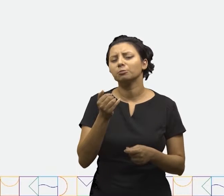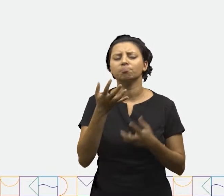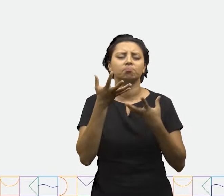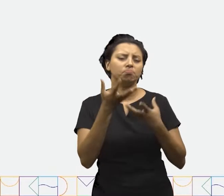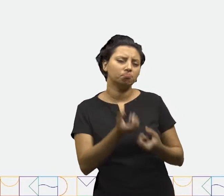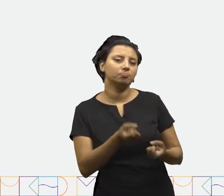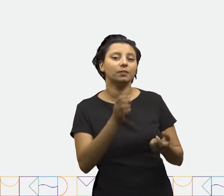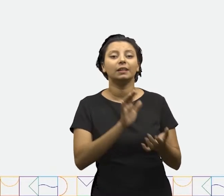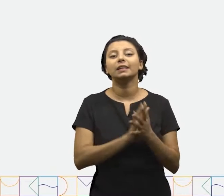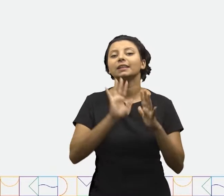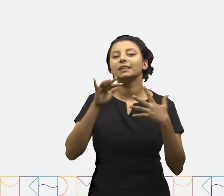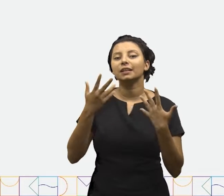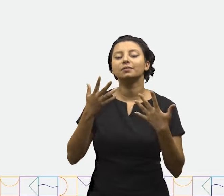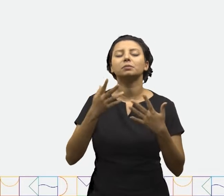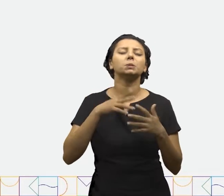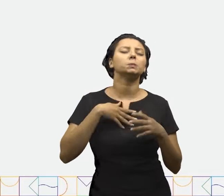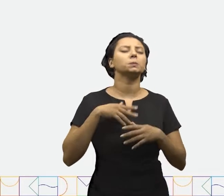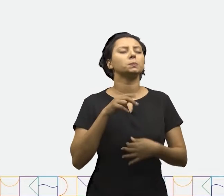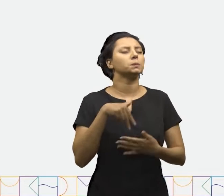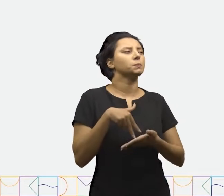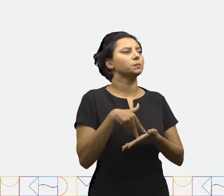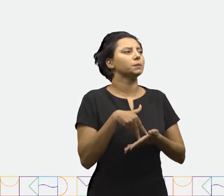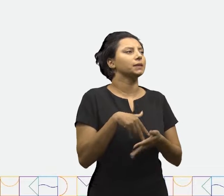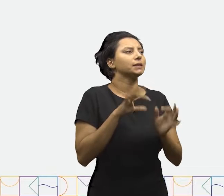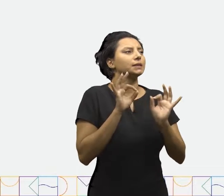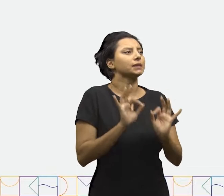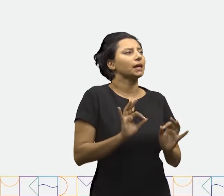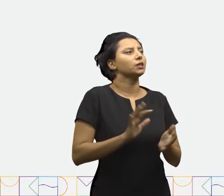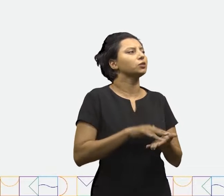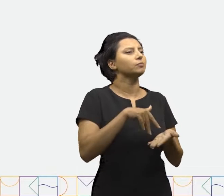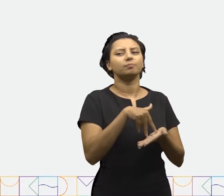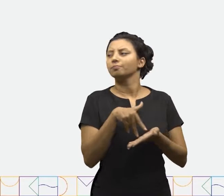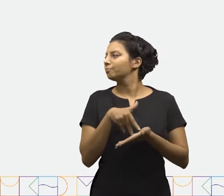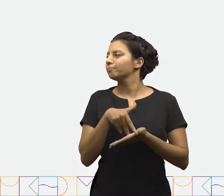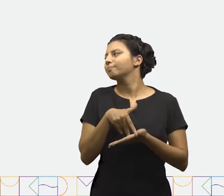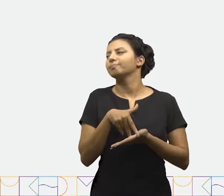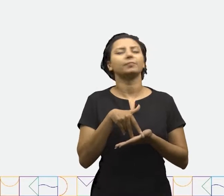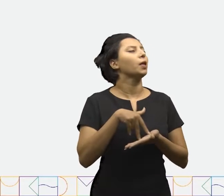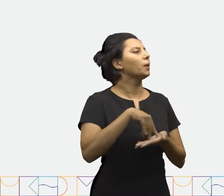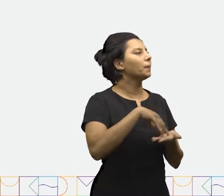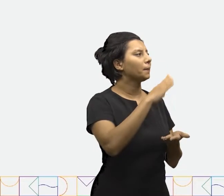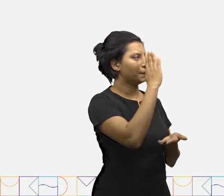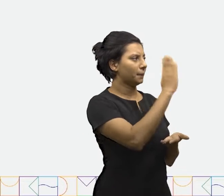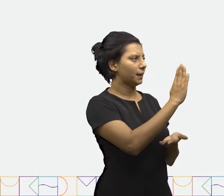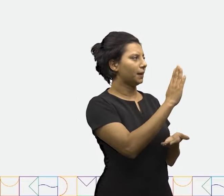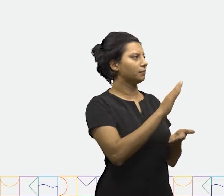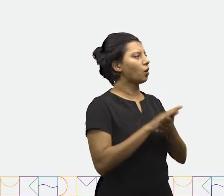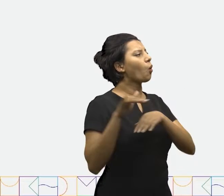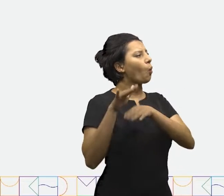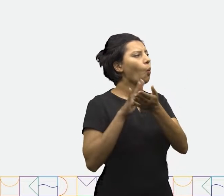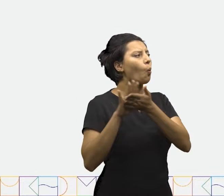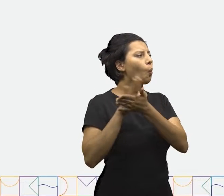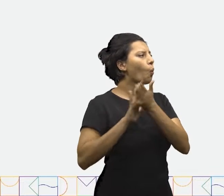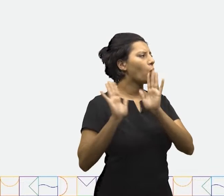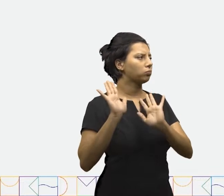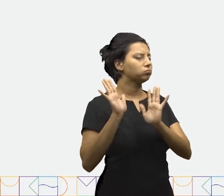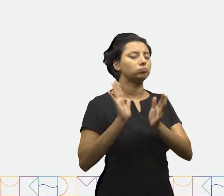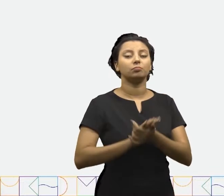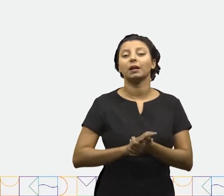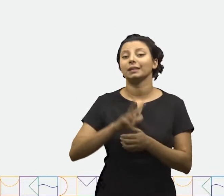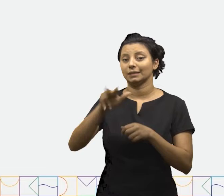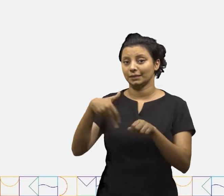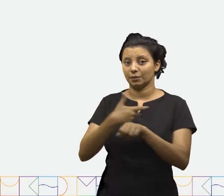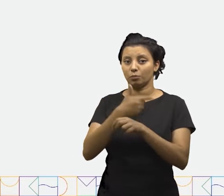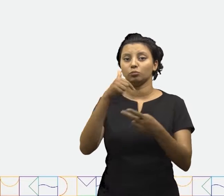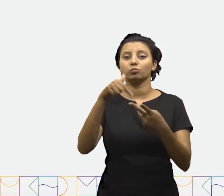solicitava. Então, ficava direitinho na fila, sem virar para trás para conversar. E após ele,